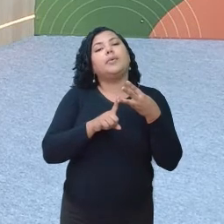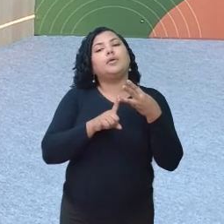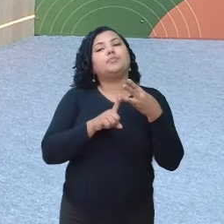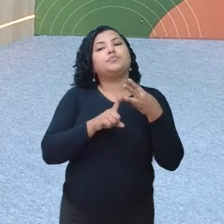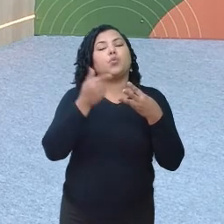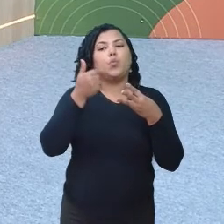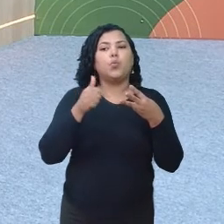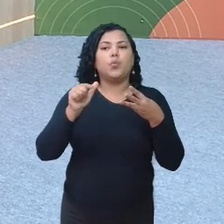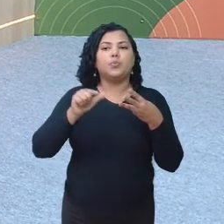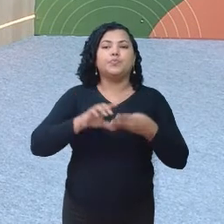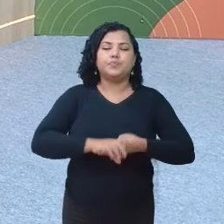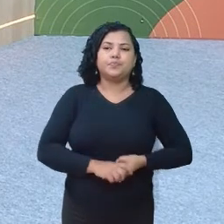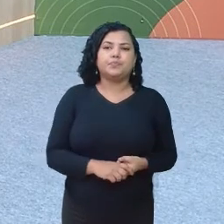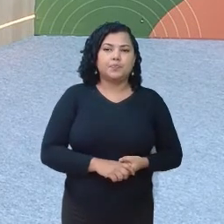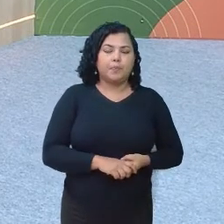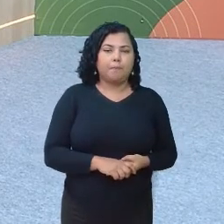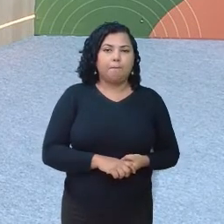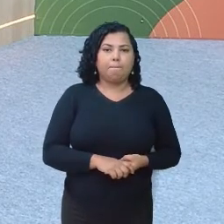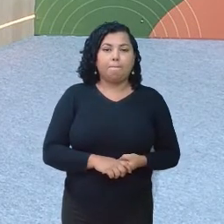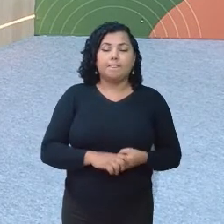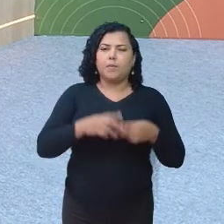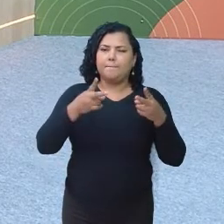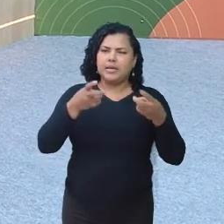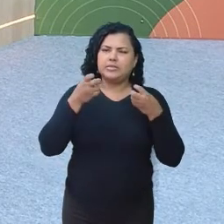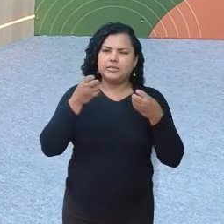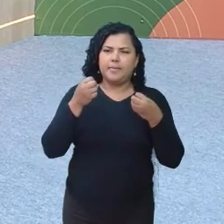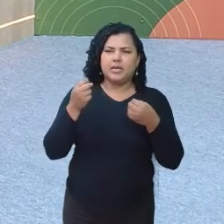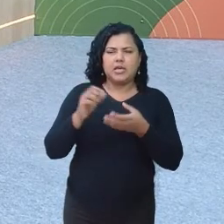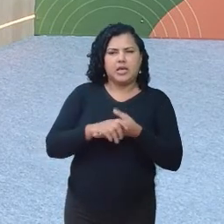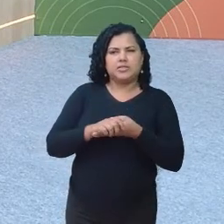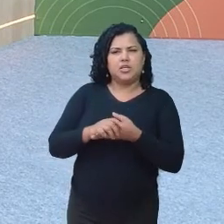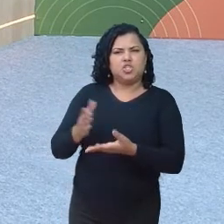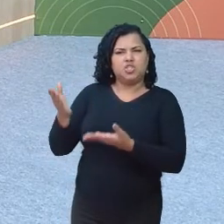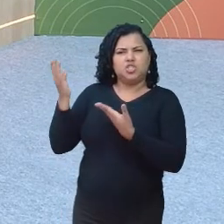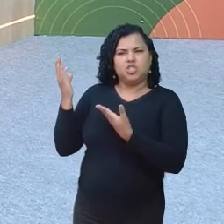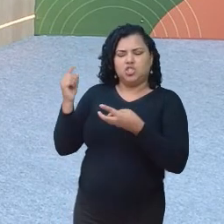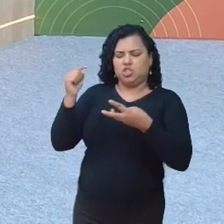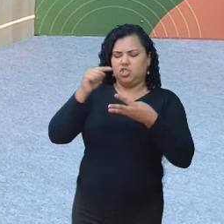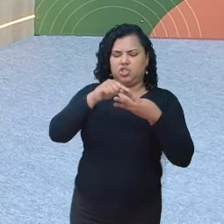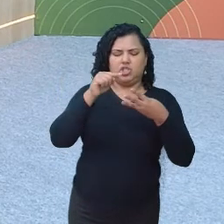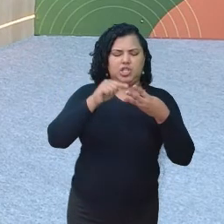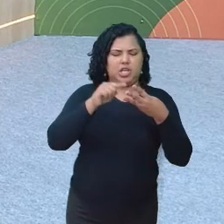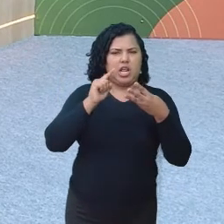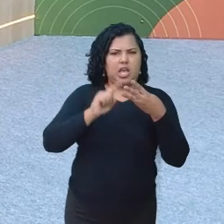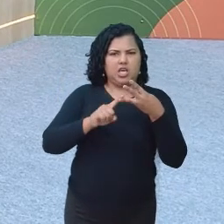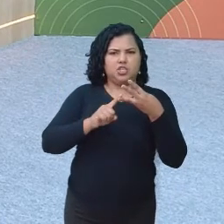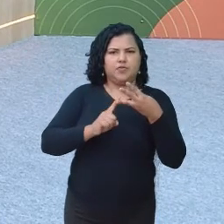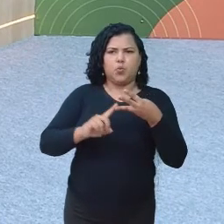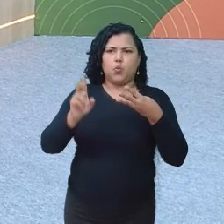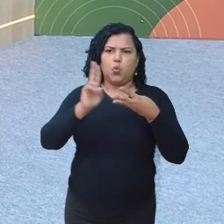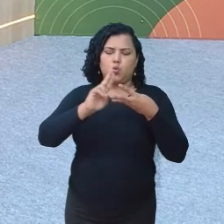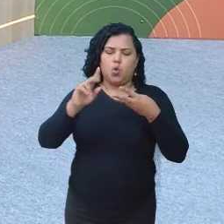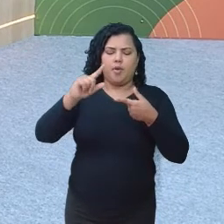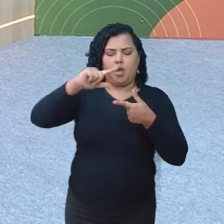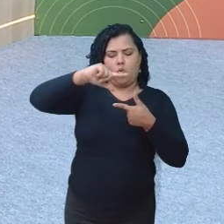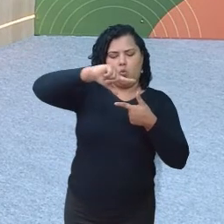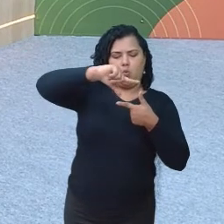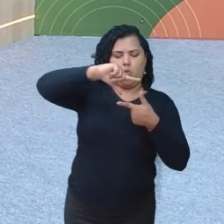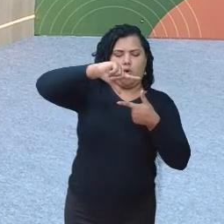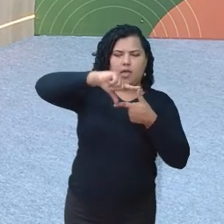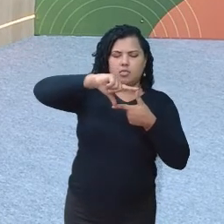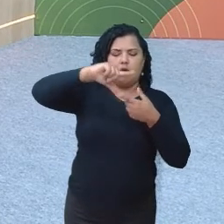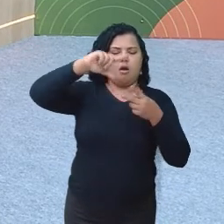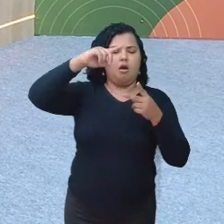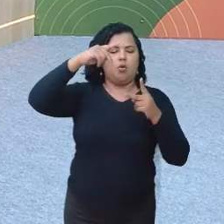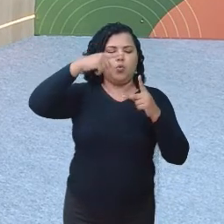losango, tá certo? Então perceba que todas essas figuras que a gente dá o nome de quadrado, retângulo e losango,